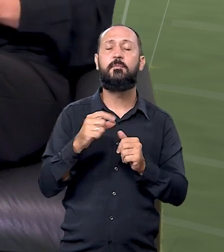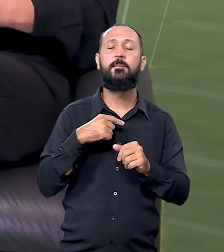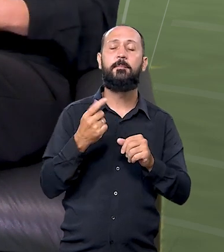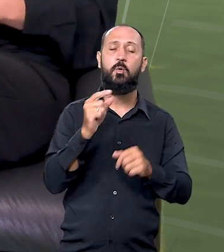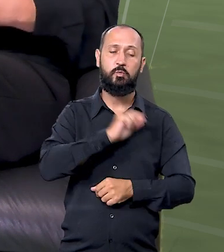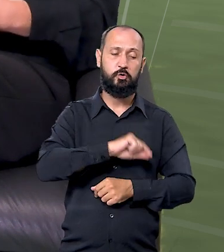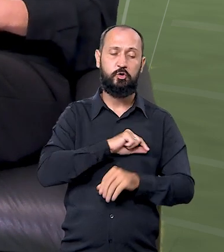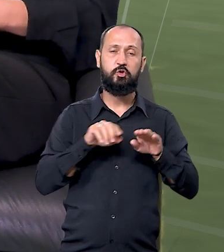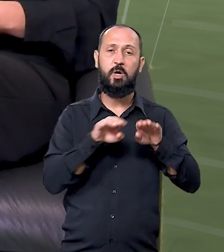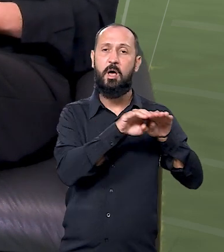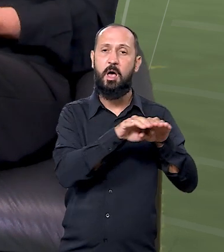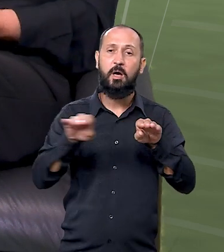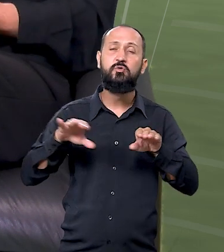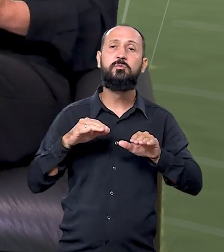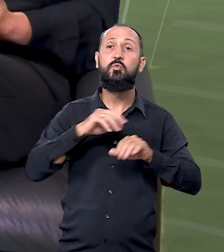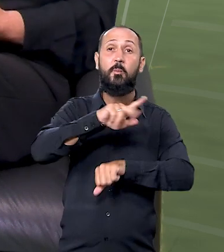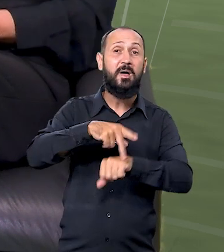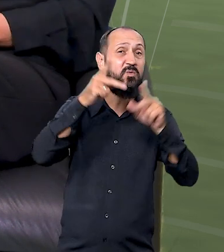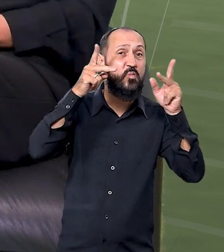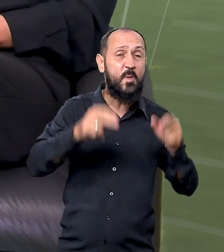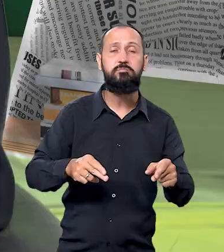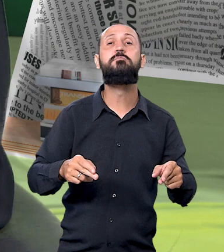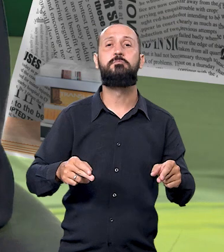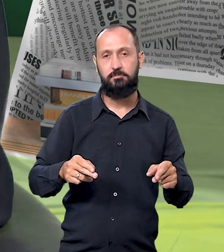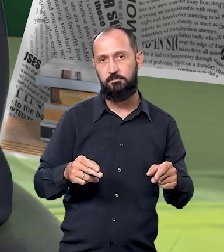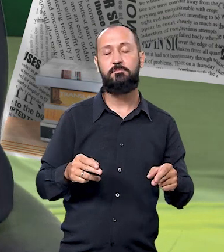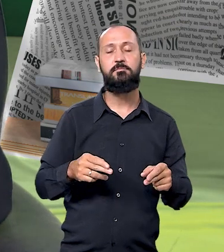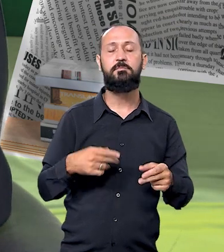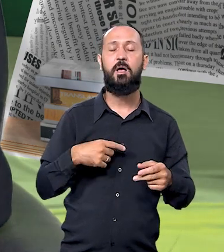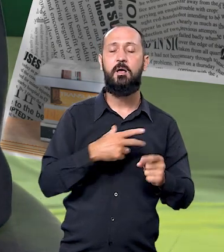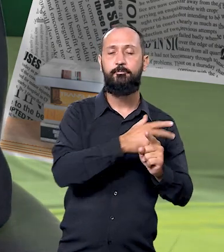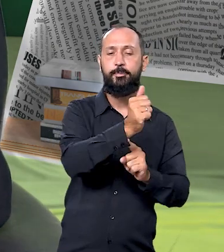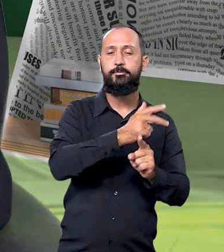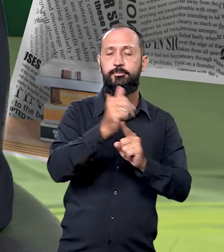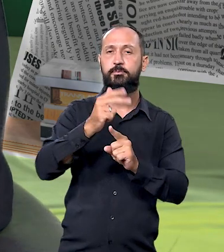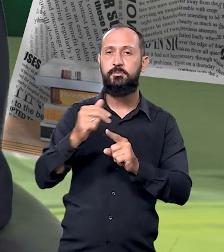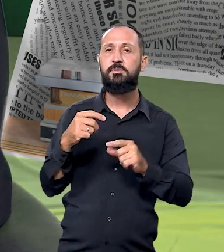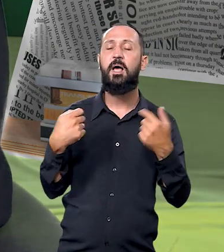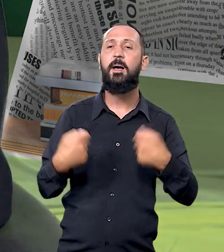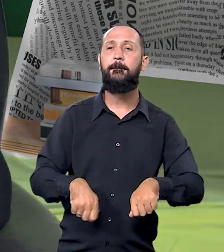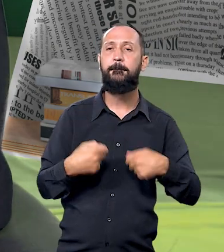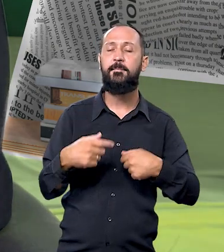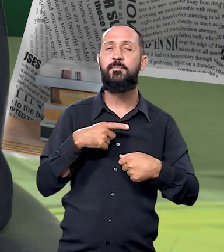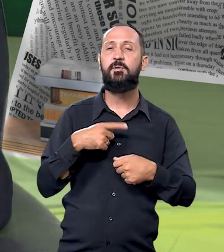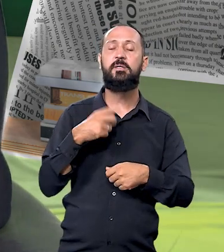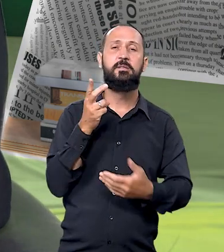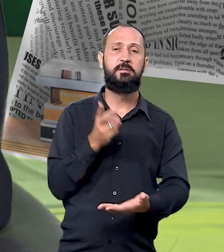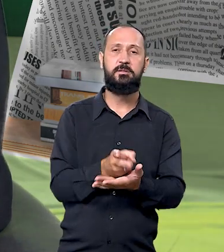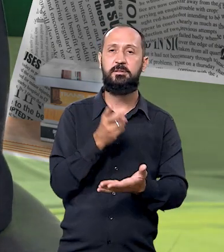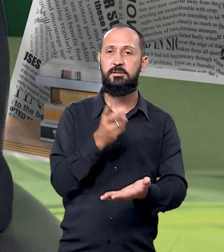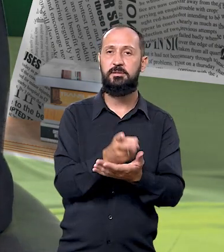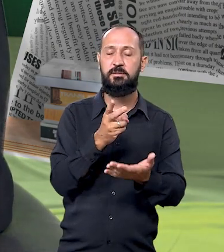para tornar a equidade salarial uma realidade de todas as mulheres do país. Então, assim, a cada conquista, nós precisamos